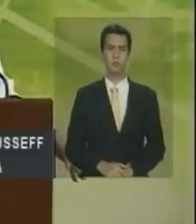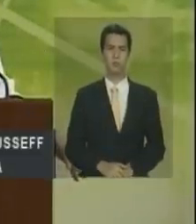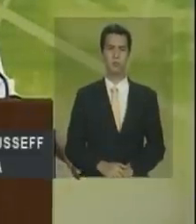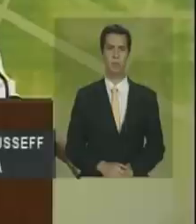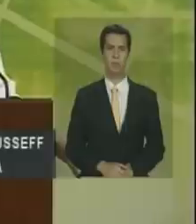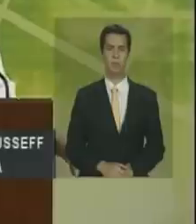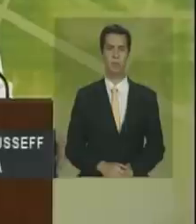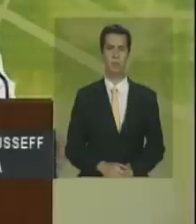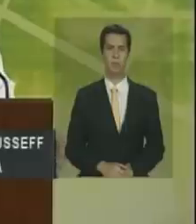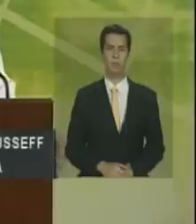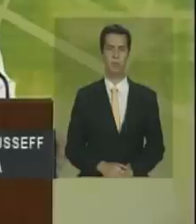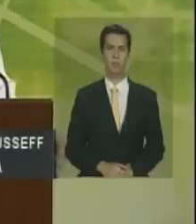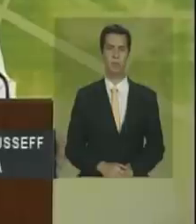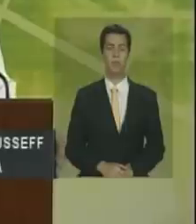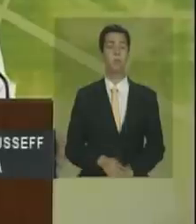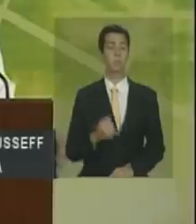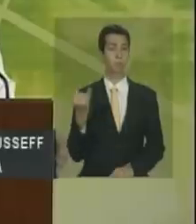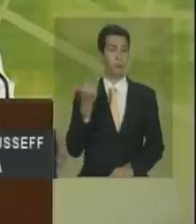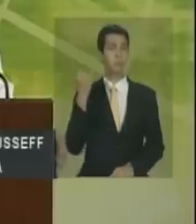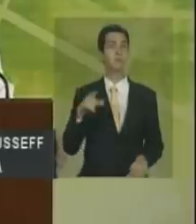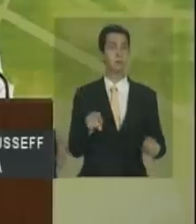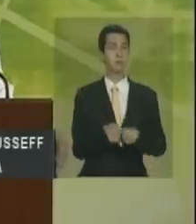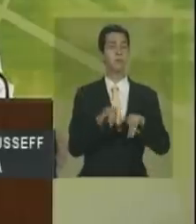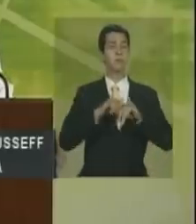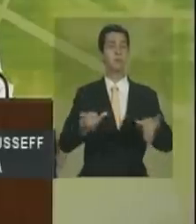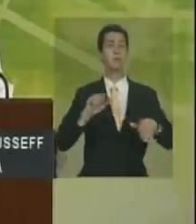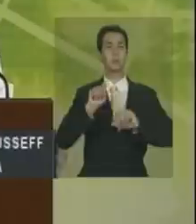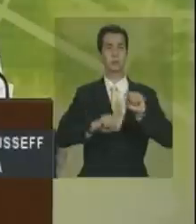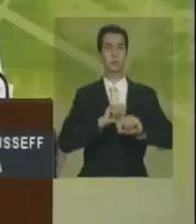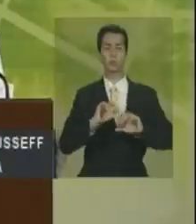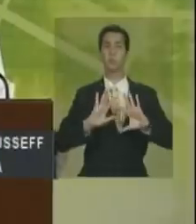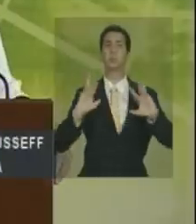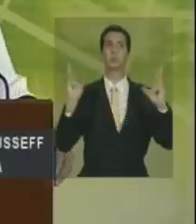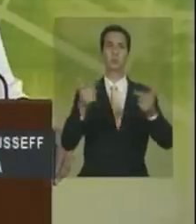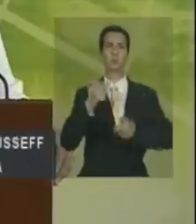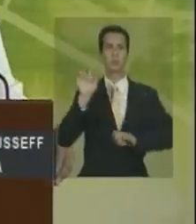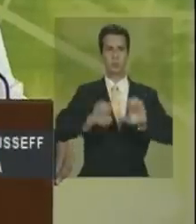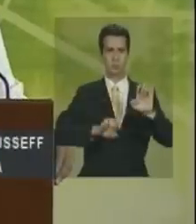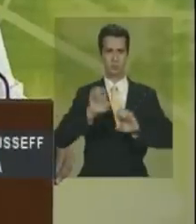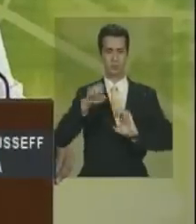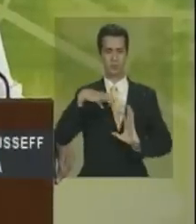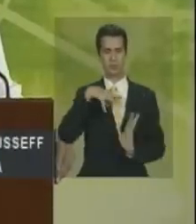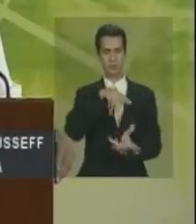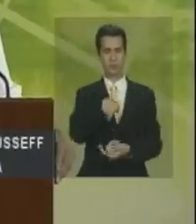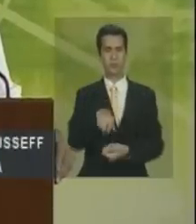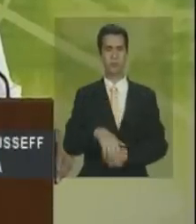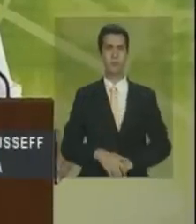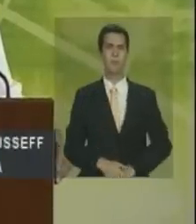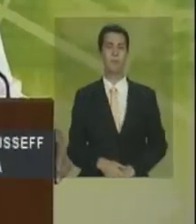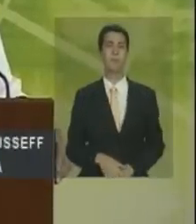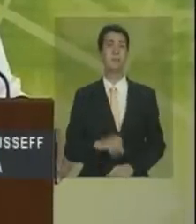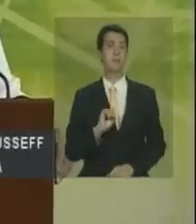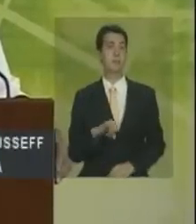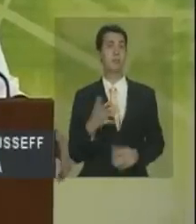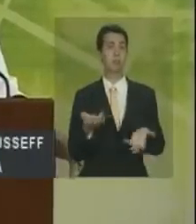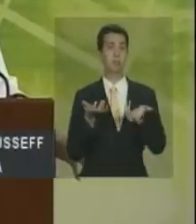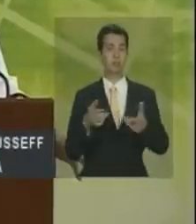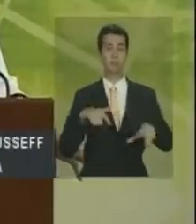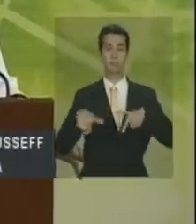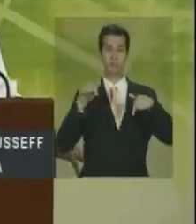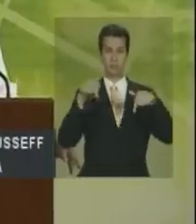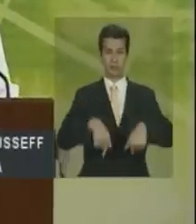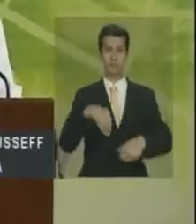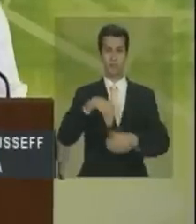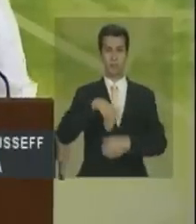também, é importante que se diga, inclui todas as empresas internacionais que quiserem atuar aqui no